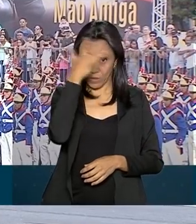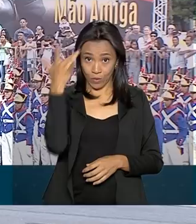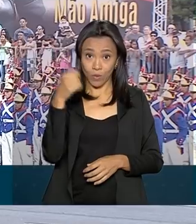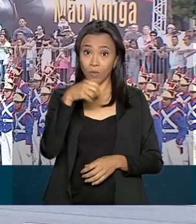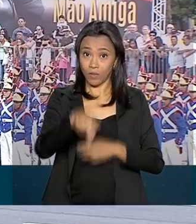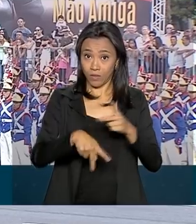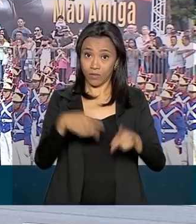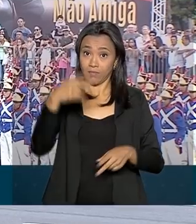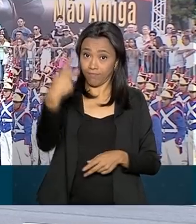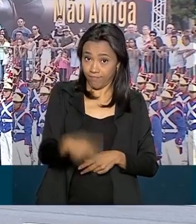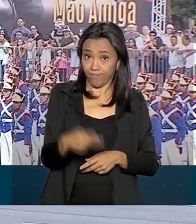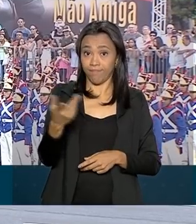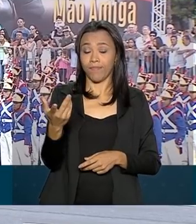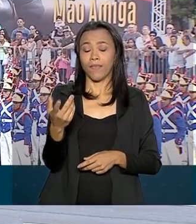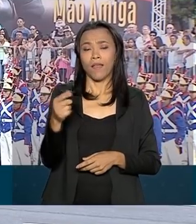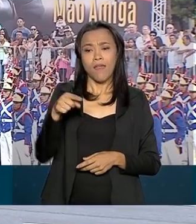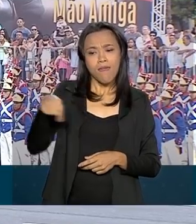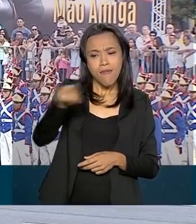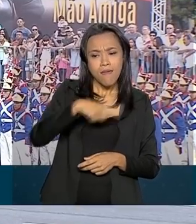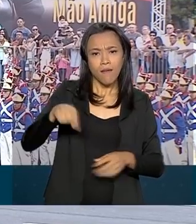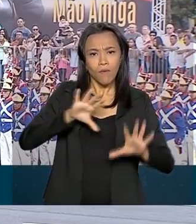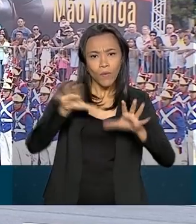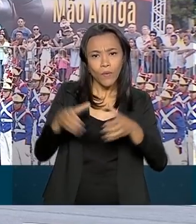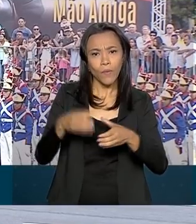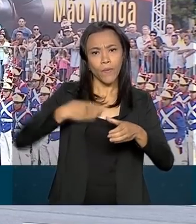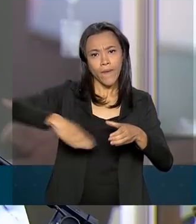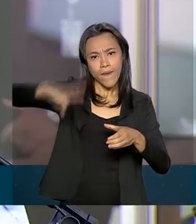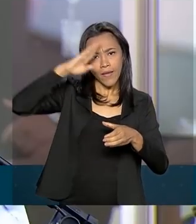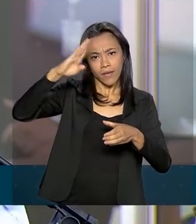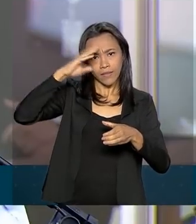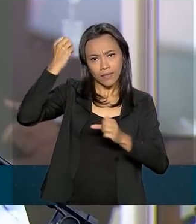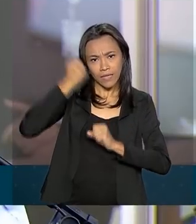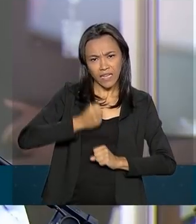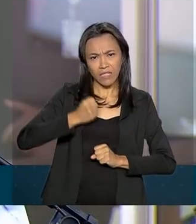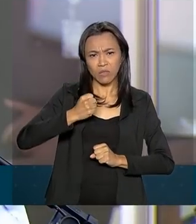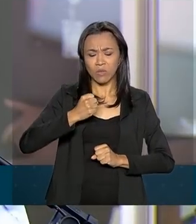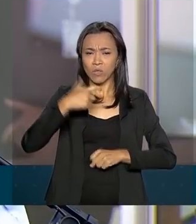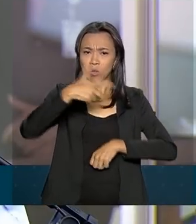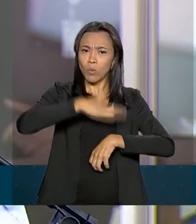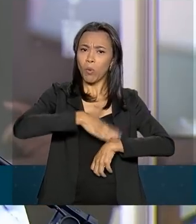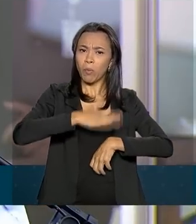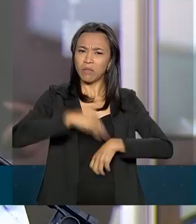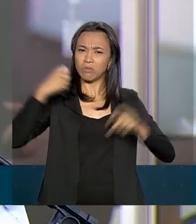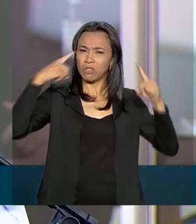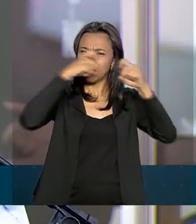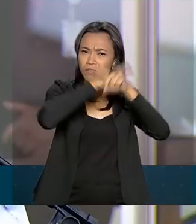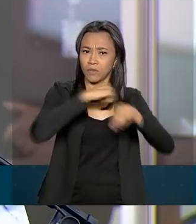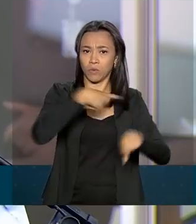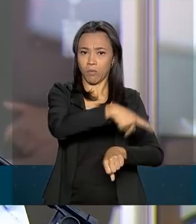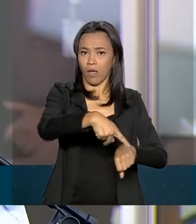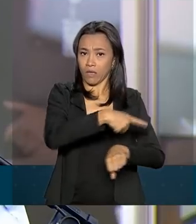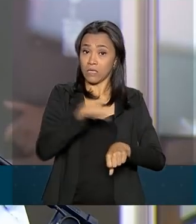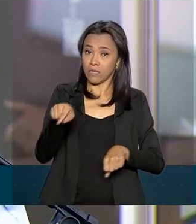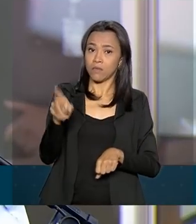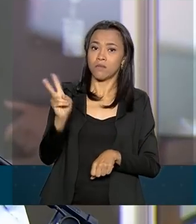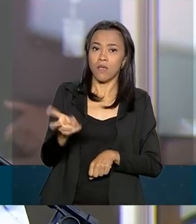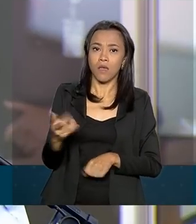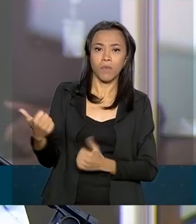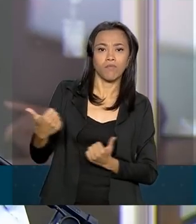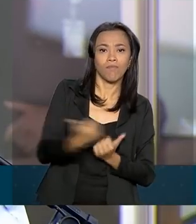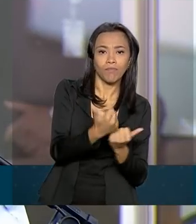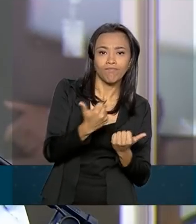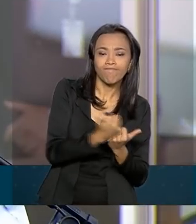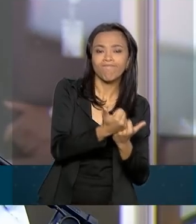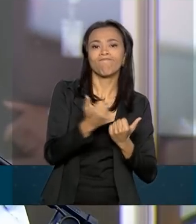Exército que nos momentos mais difíceis da nossa nação sempre esteve ao lado da